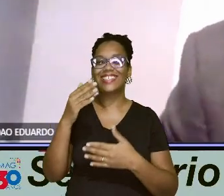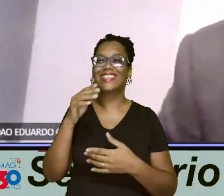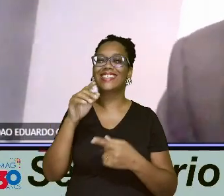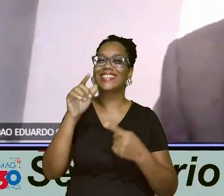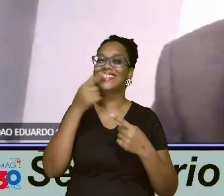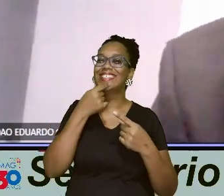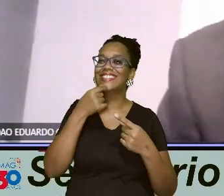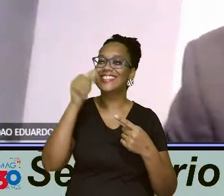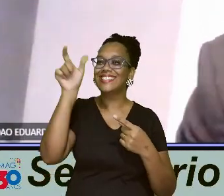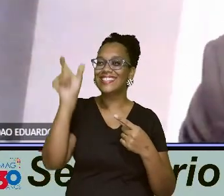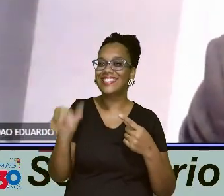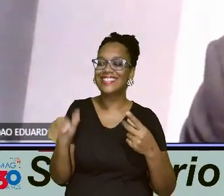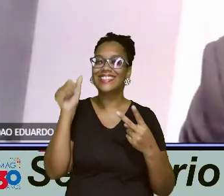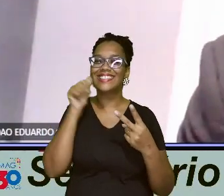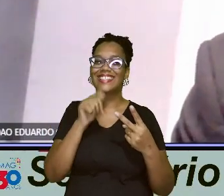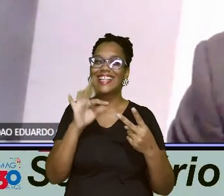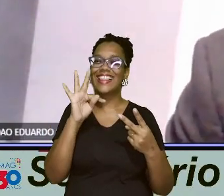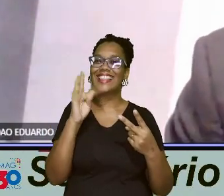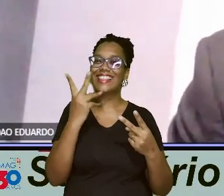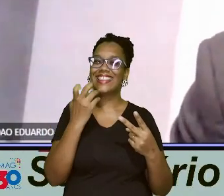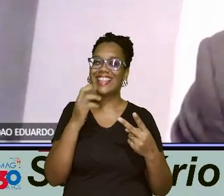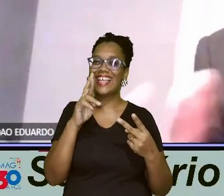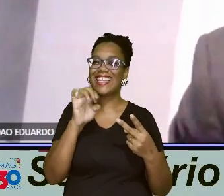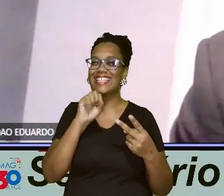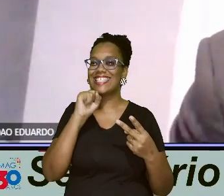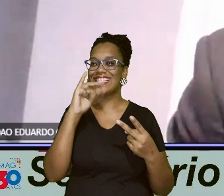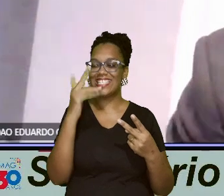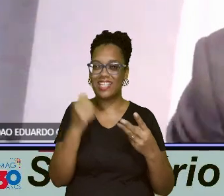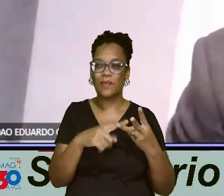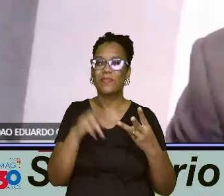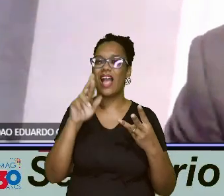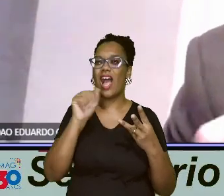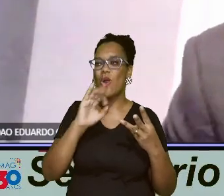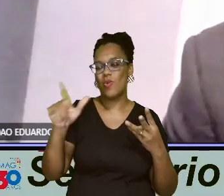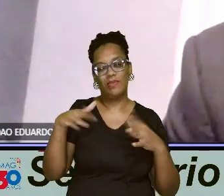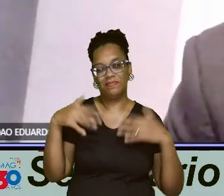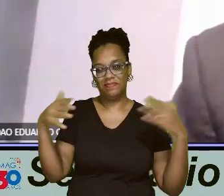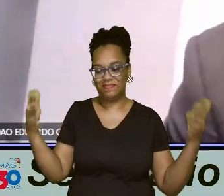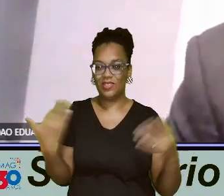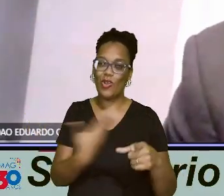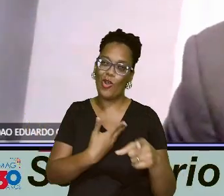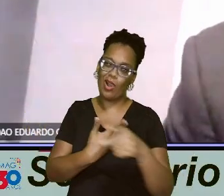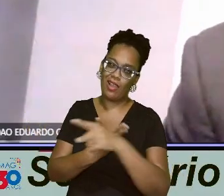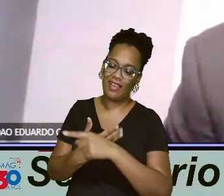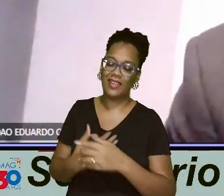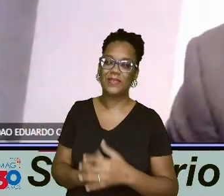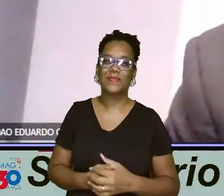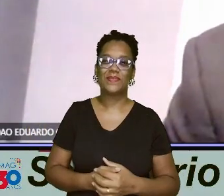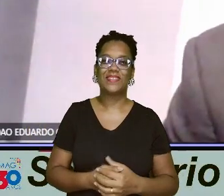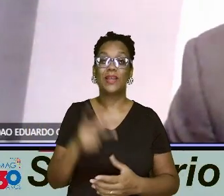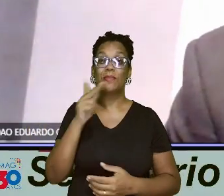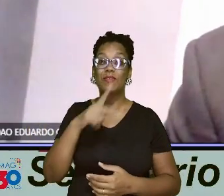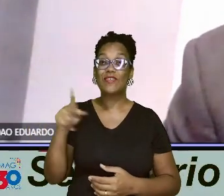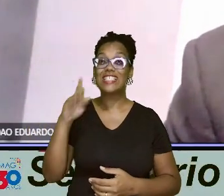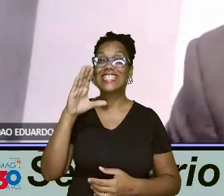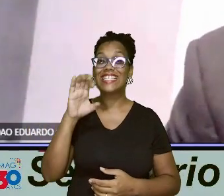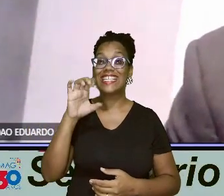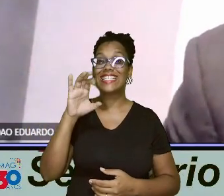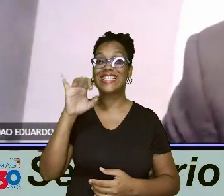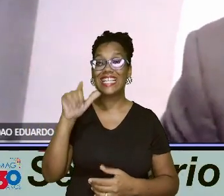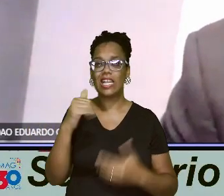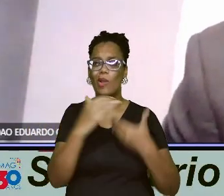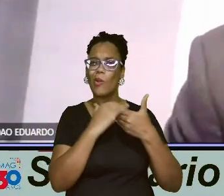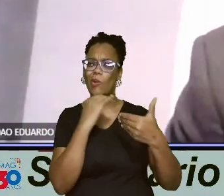a doutora Terezinha, que deu continuidade ao trabalho, ao Raul, enfim, e aos colegas, a professora Cecília, que sempre nos orientou,